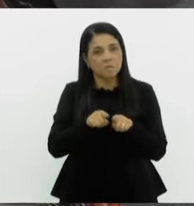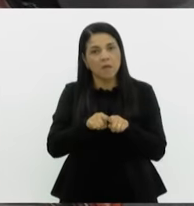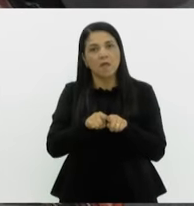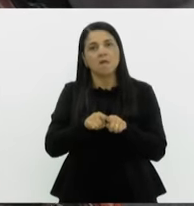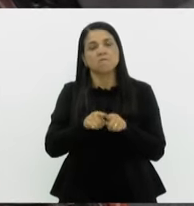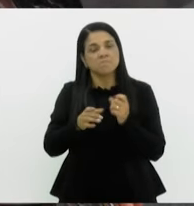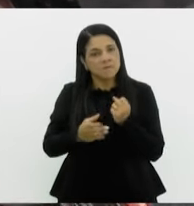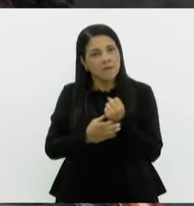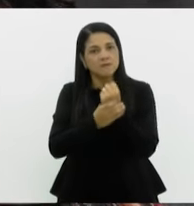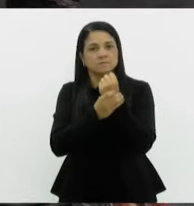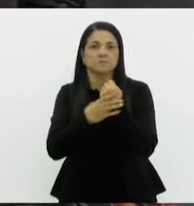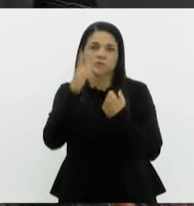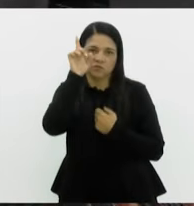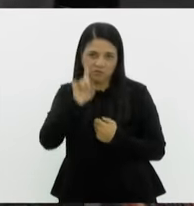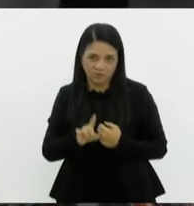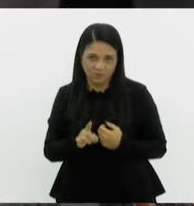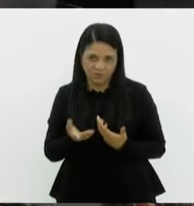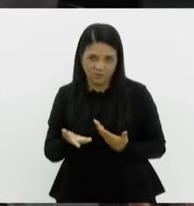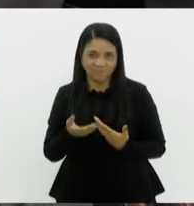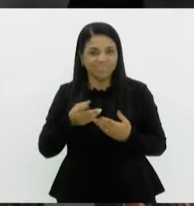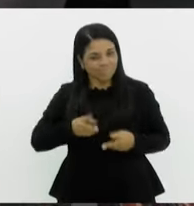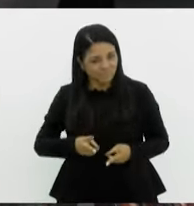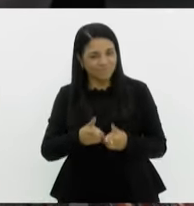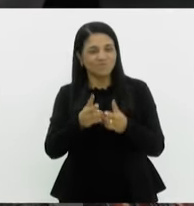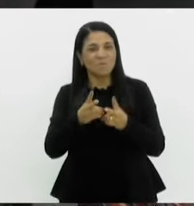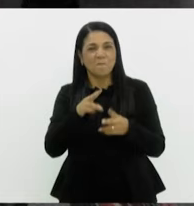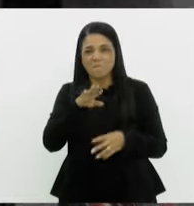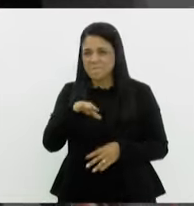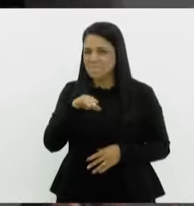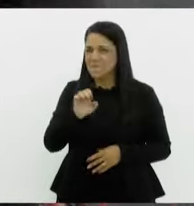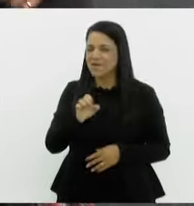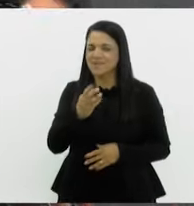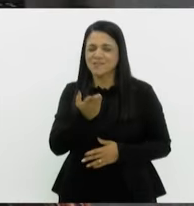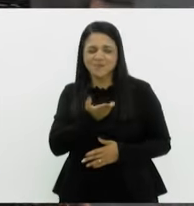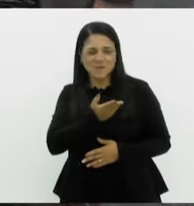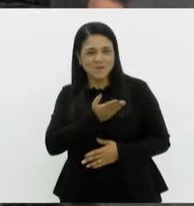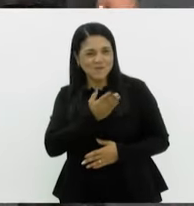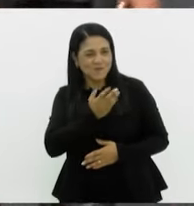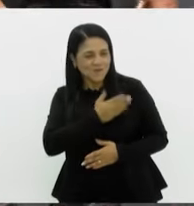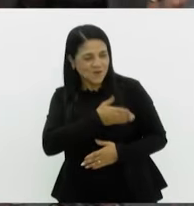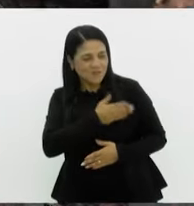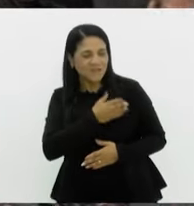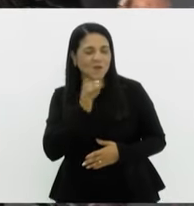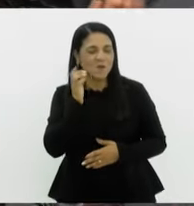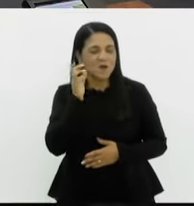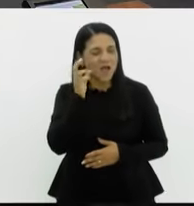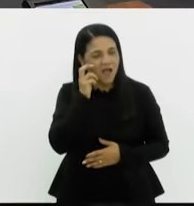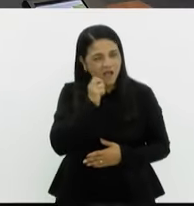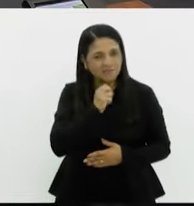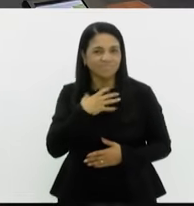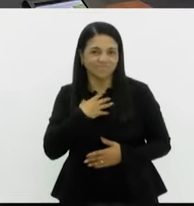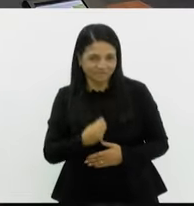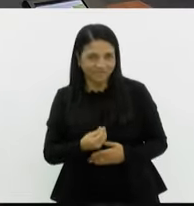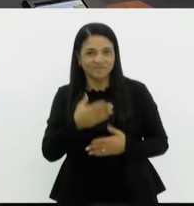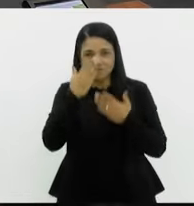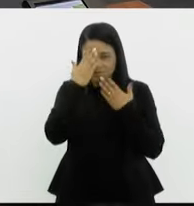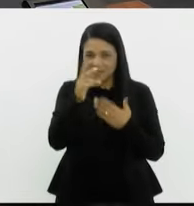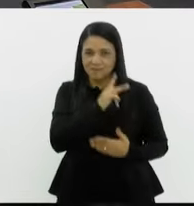em garantias de direitos. Sigamos, mulheres, mães, mães do coração, sigamos na luta. Obrigada, presidente.